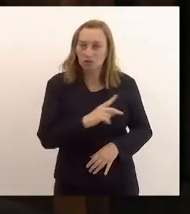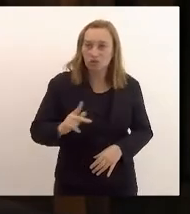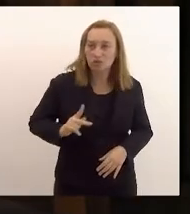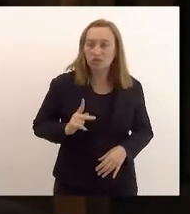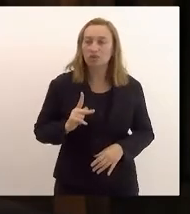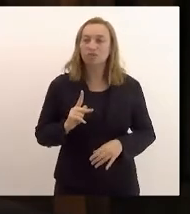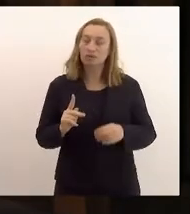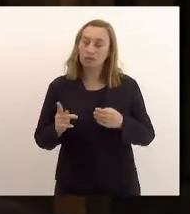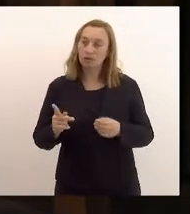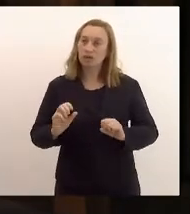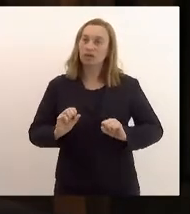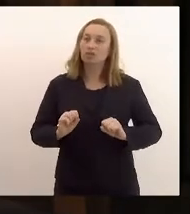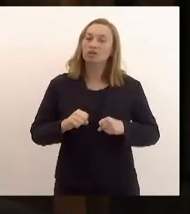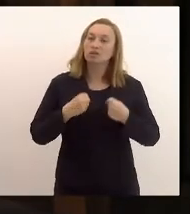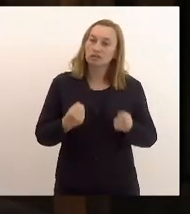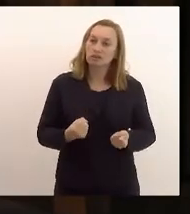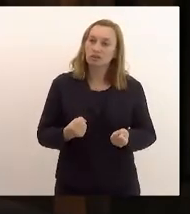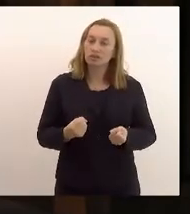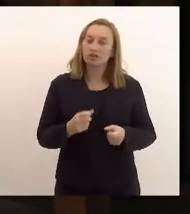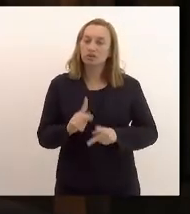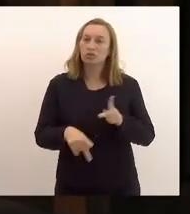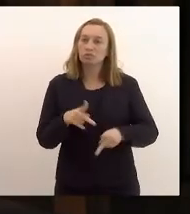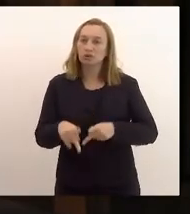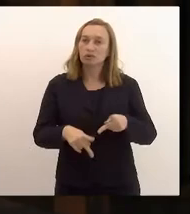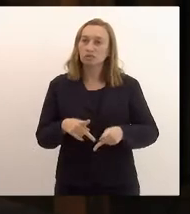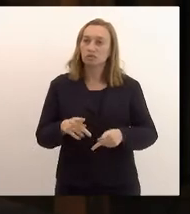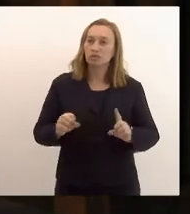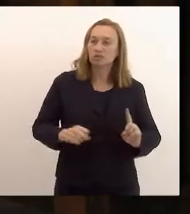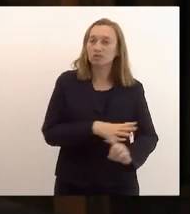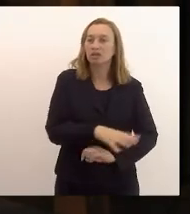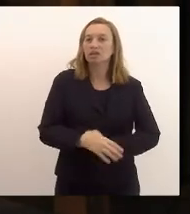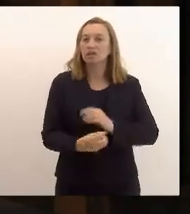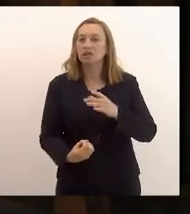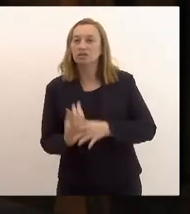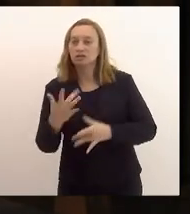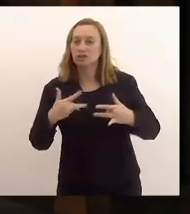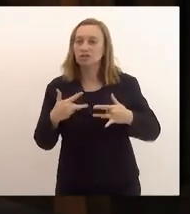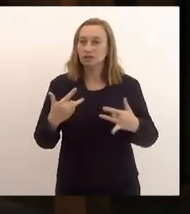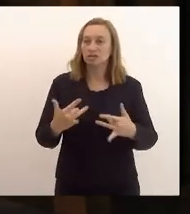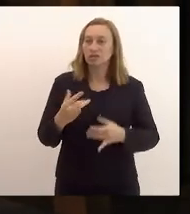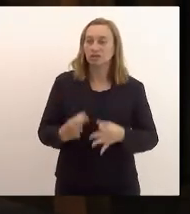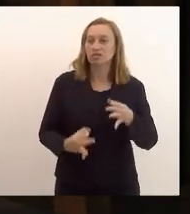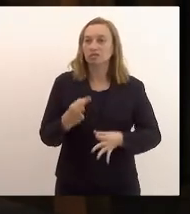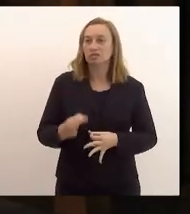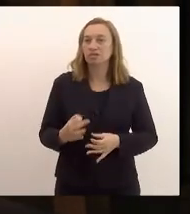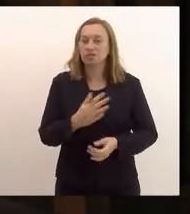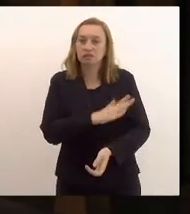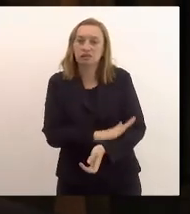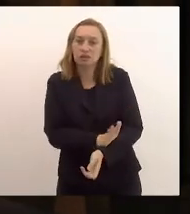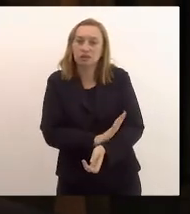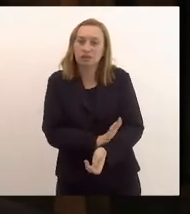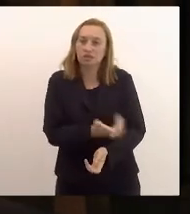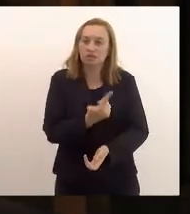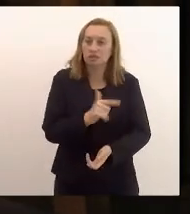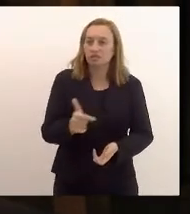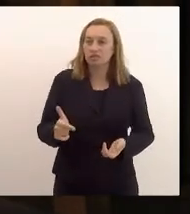defesa do vulnerável pela construção de uma sociedade justa solidária e sem preconceito Então viva a Defensoria